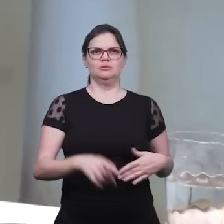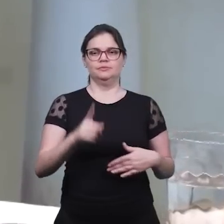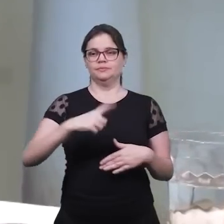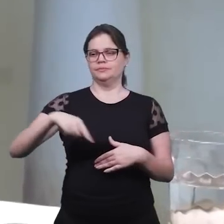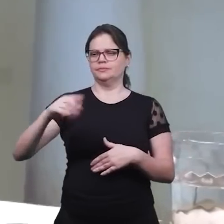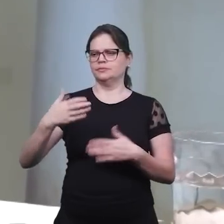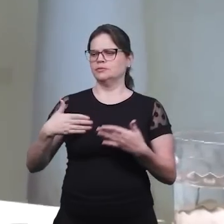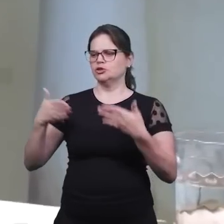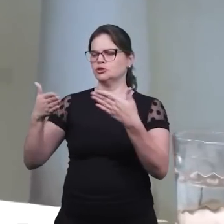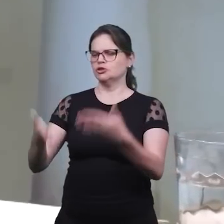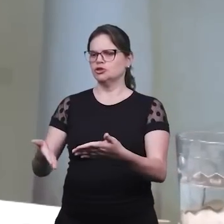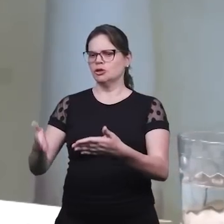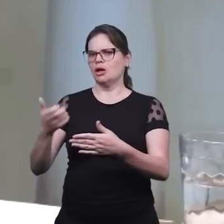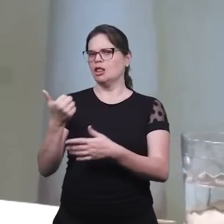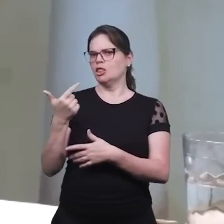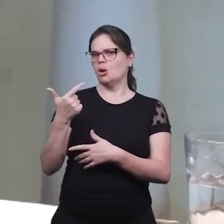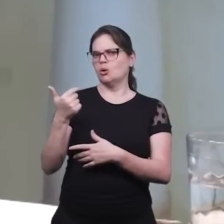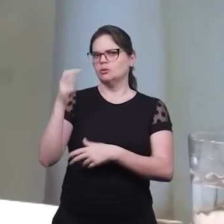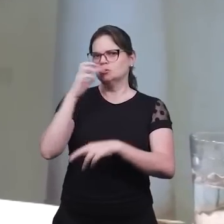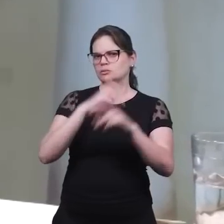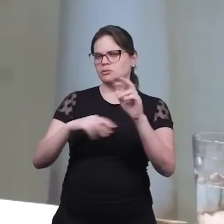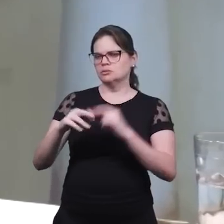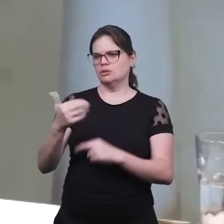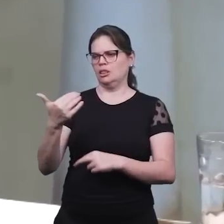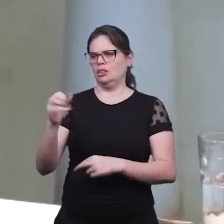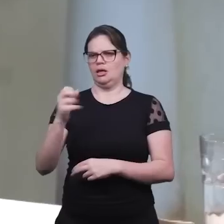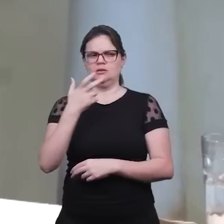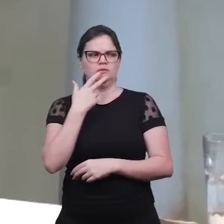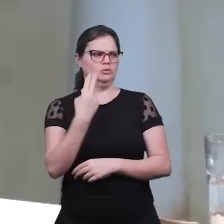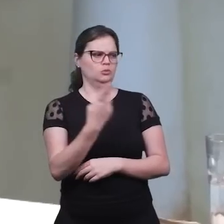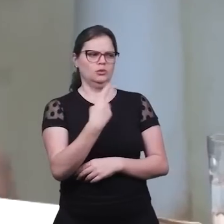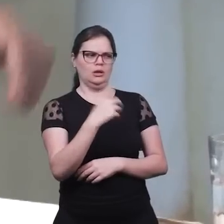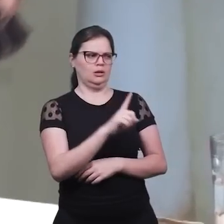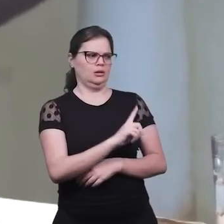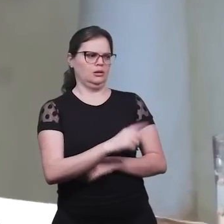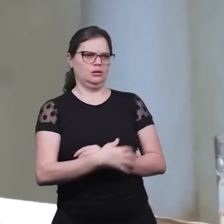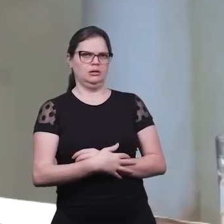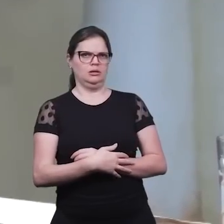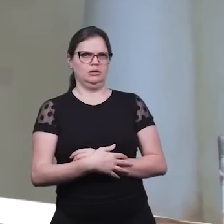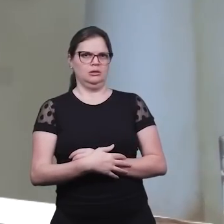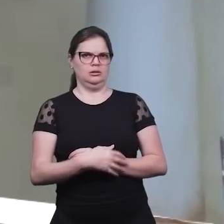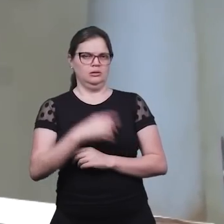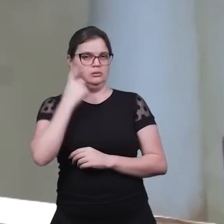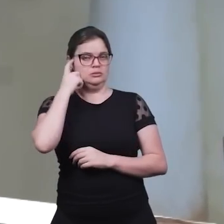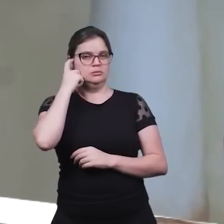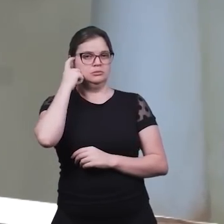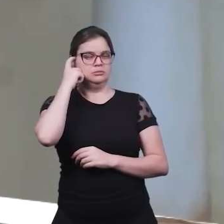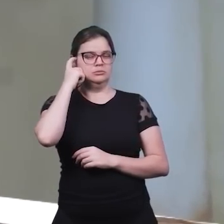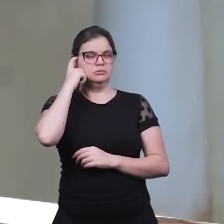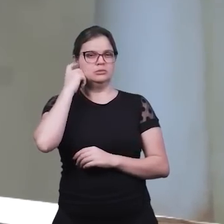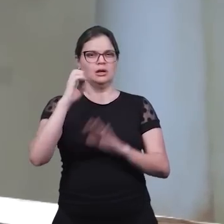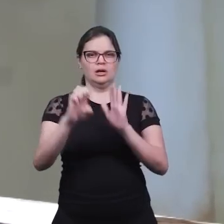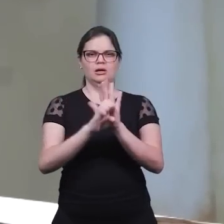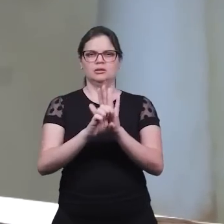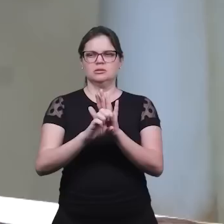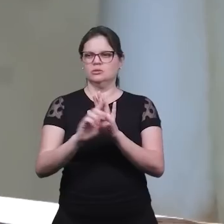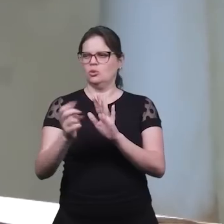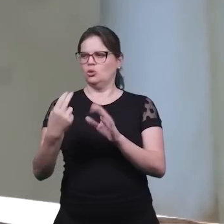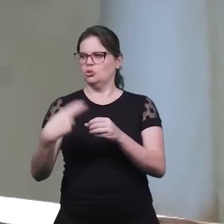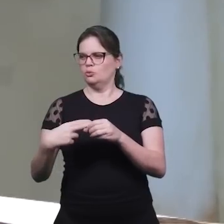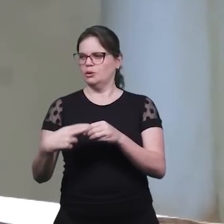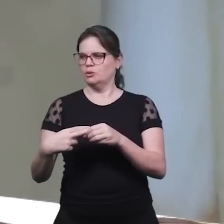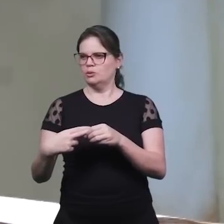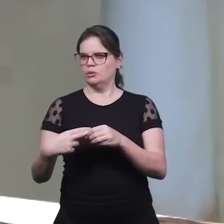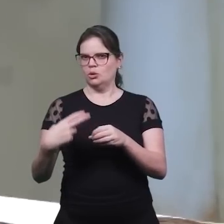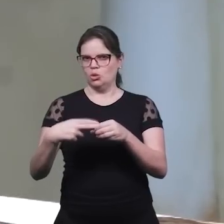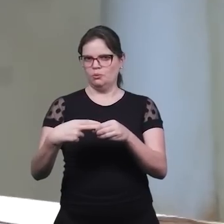como a terra era boa que eles iam conquistar agora. Como Samuel falou, eles chegaram ali, os espias, 10 falaram, não tem condições